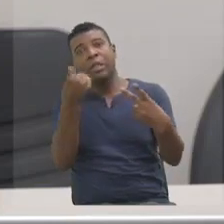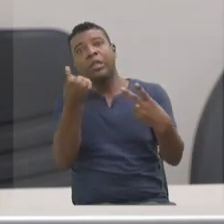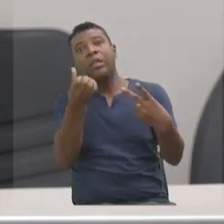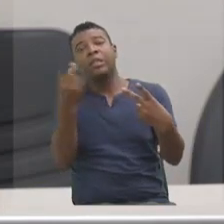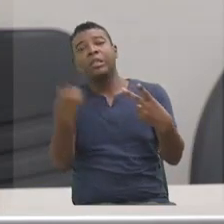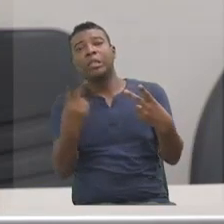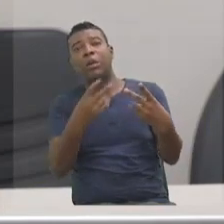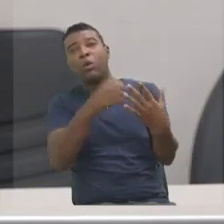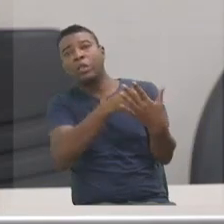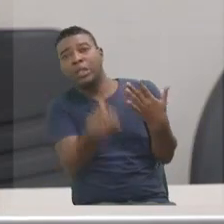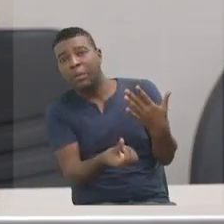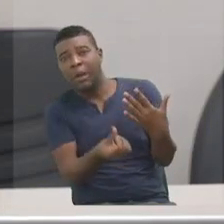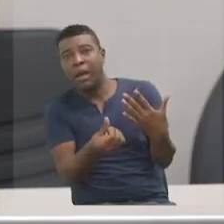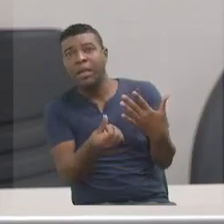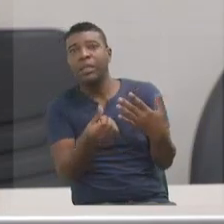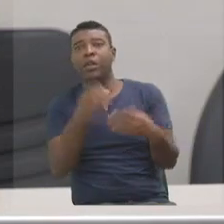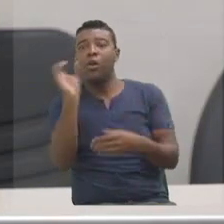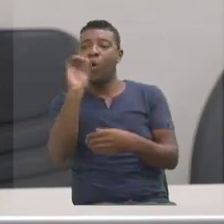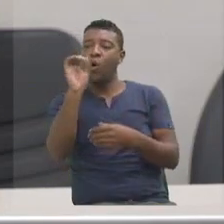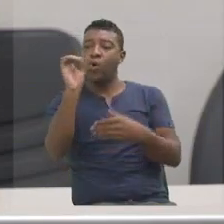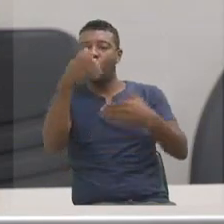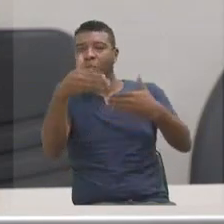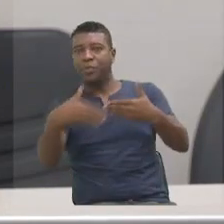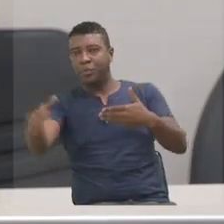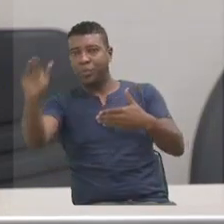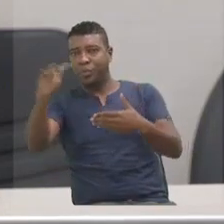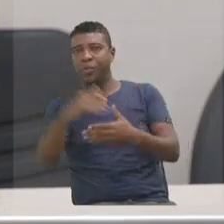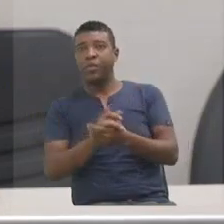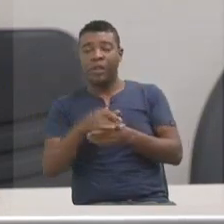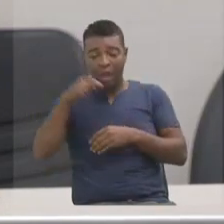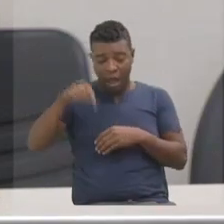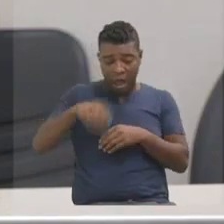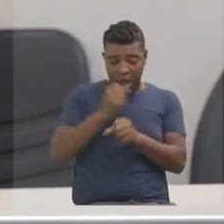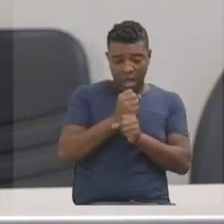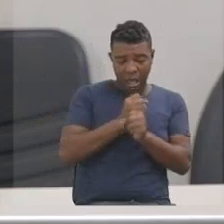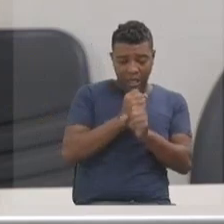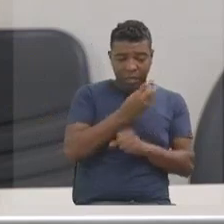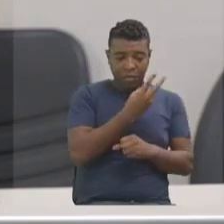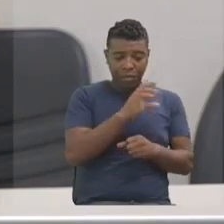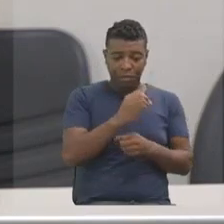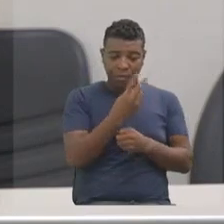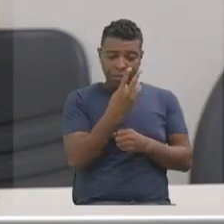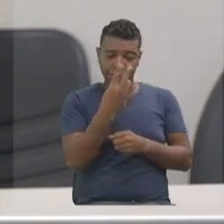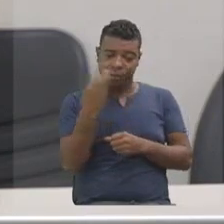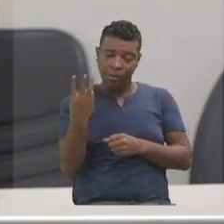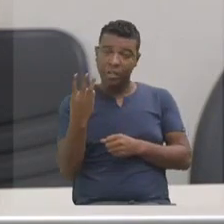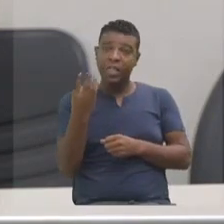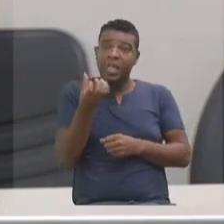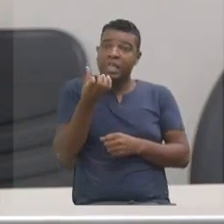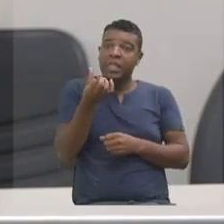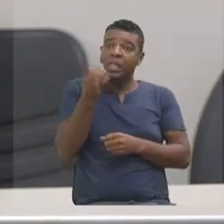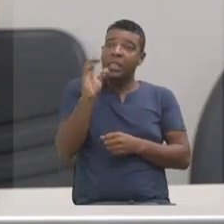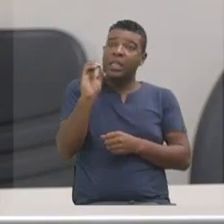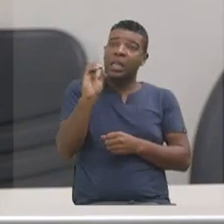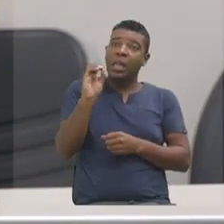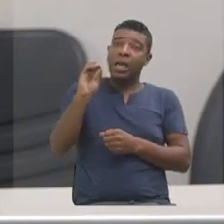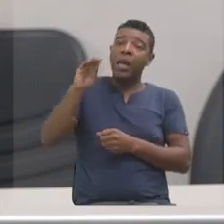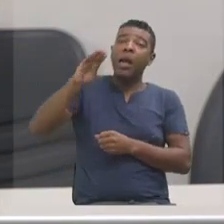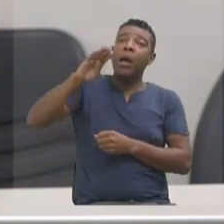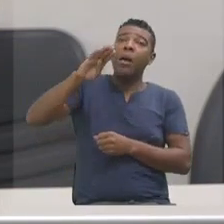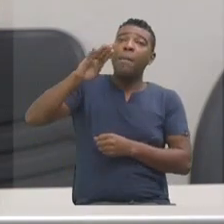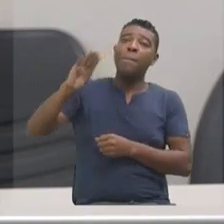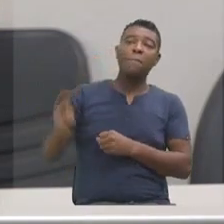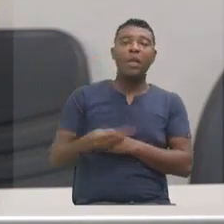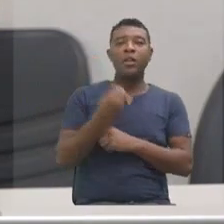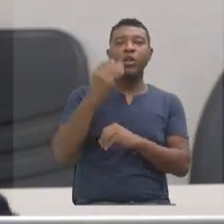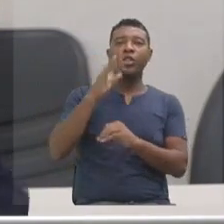de outubro e este ano cerca de 60 milhões por mês já foram depositados conforme o acordo de forma